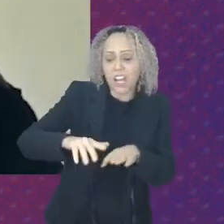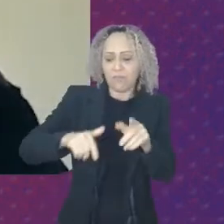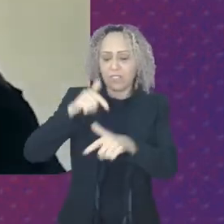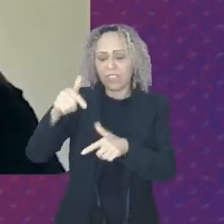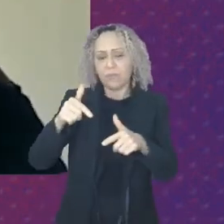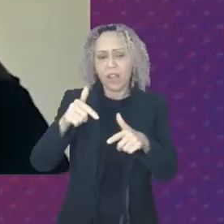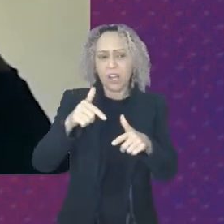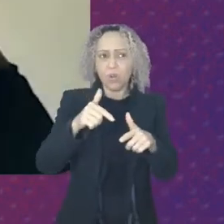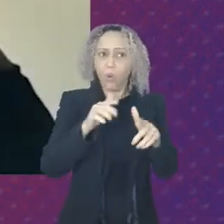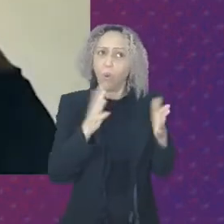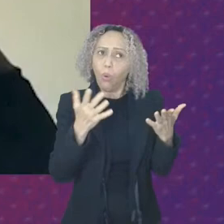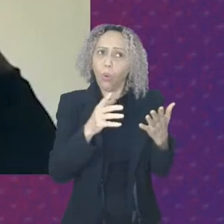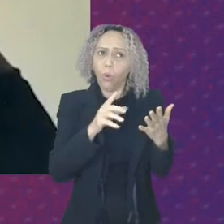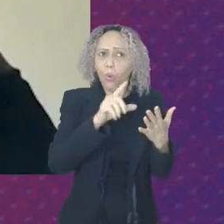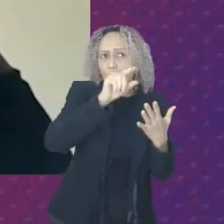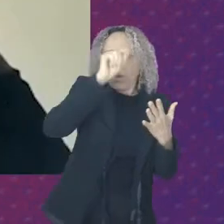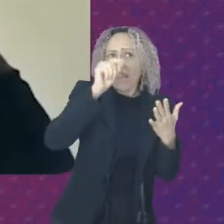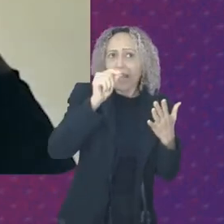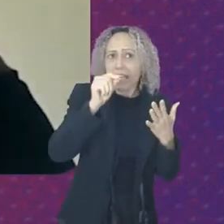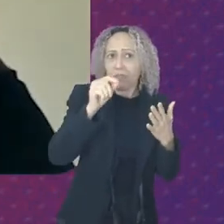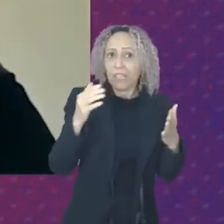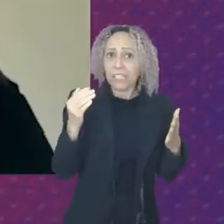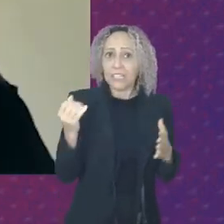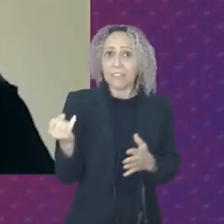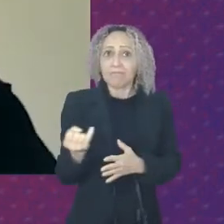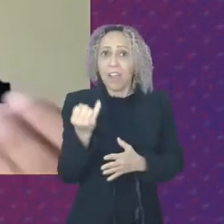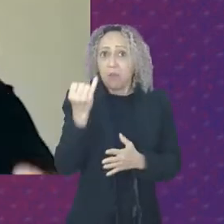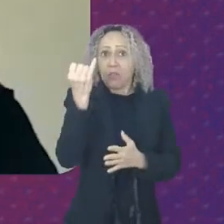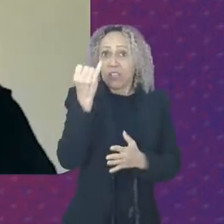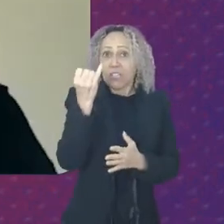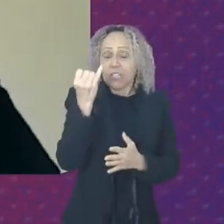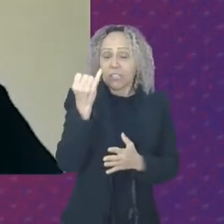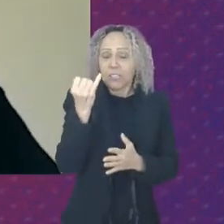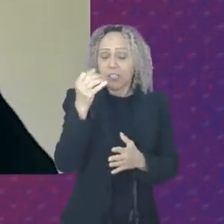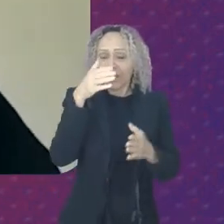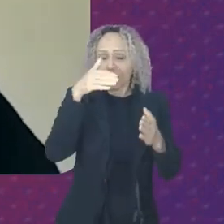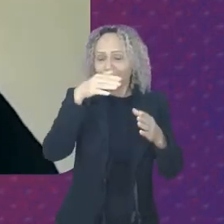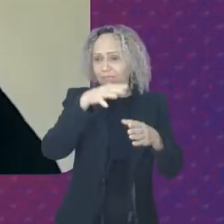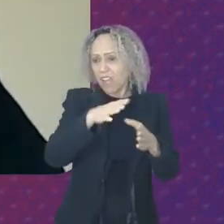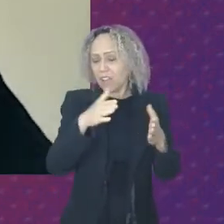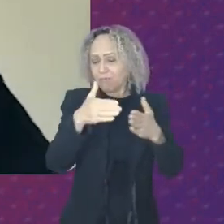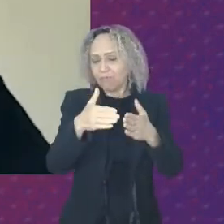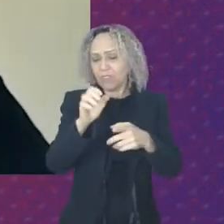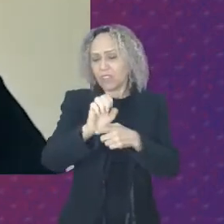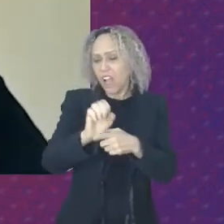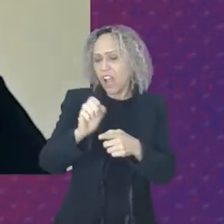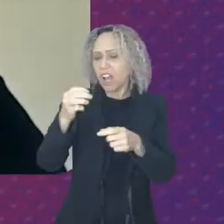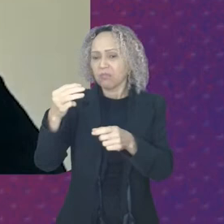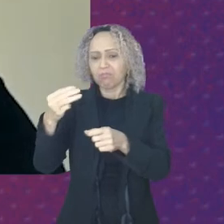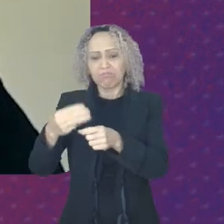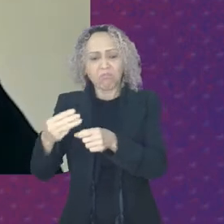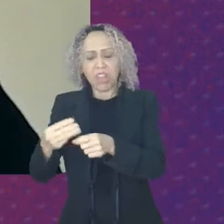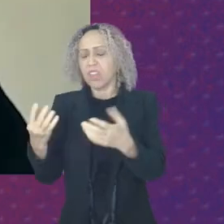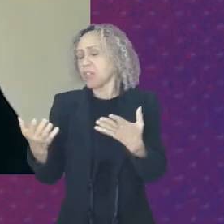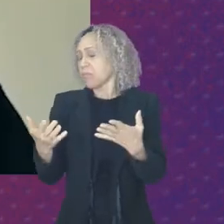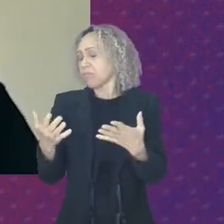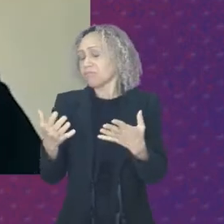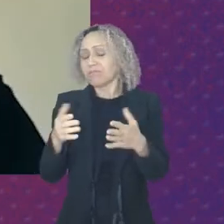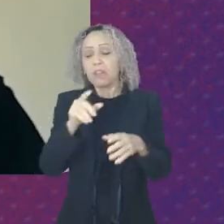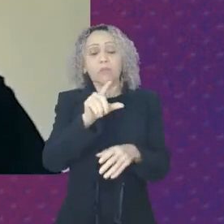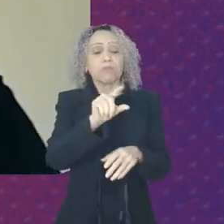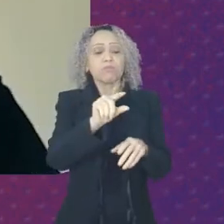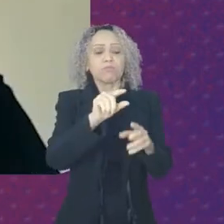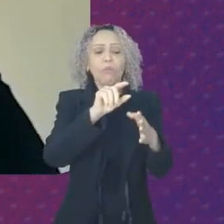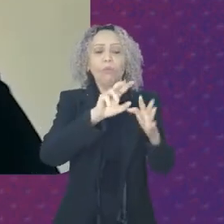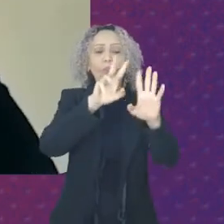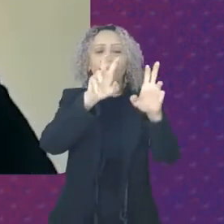ou no país. Mas tratar disso com um teor político também social. Transformar esse tema que está sendo